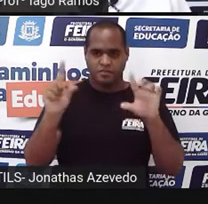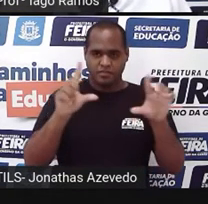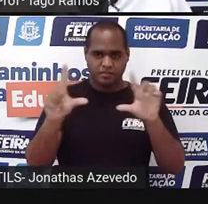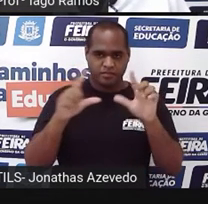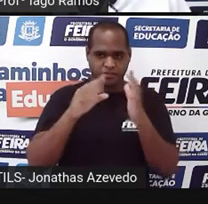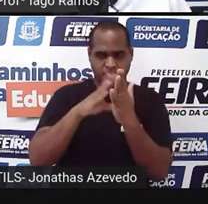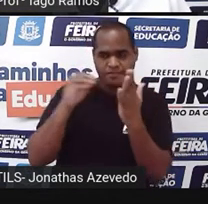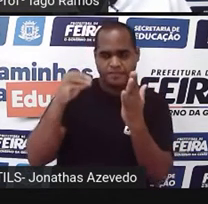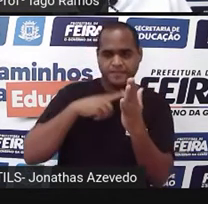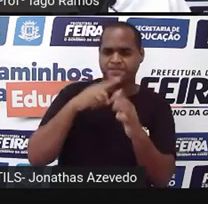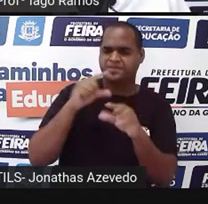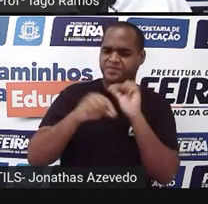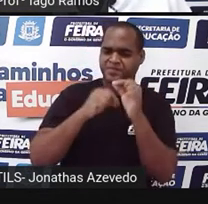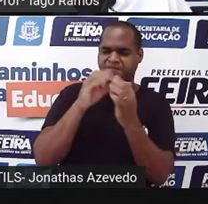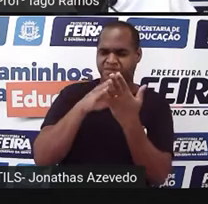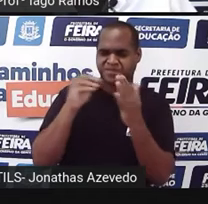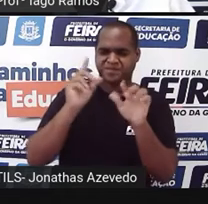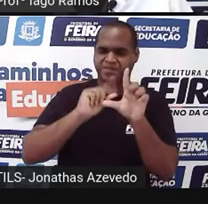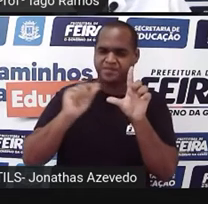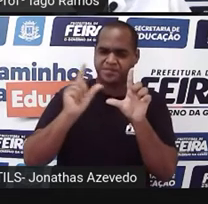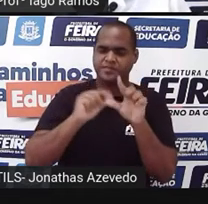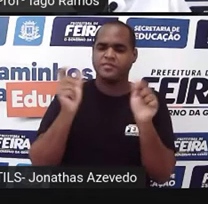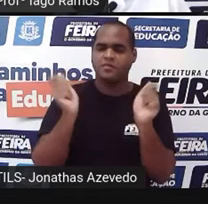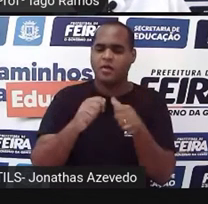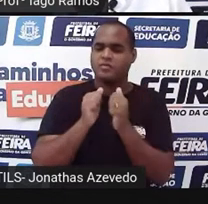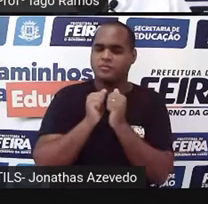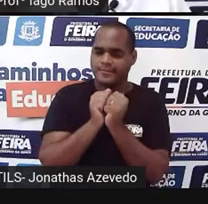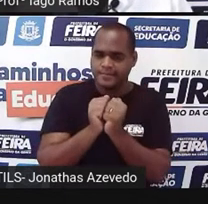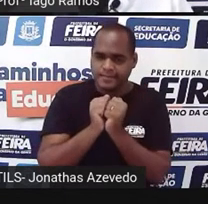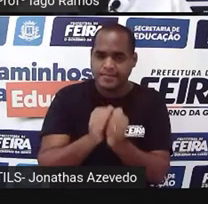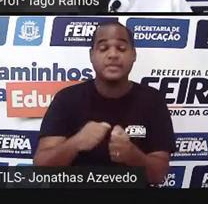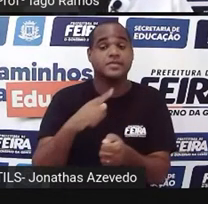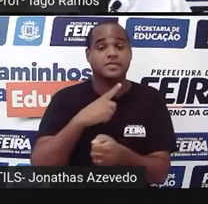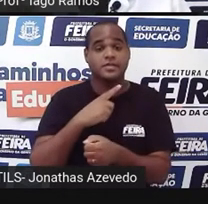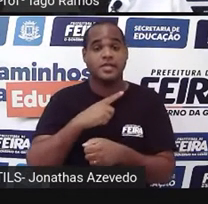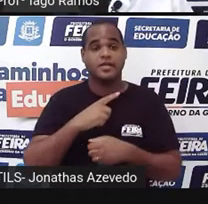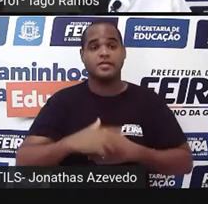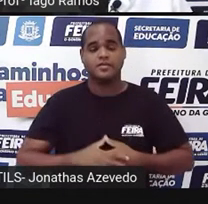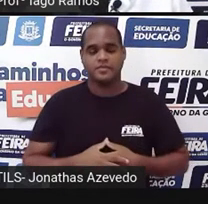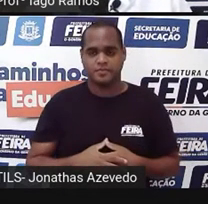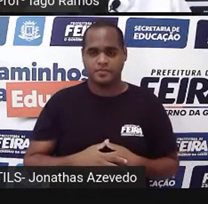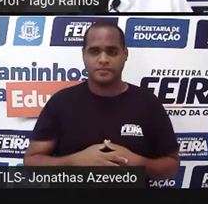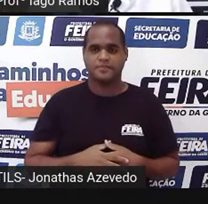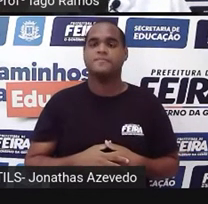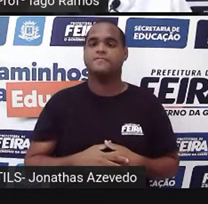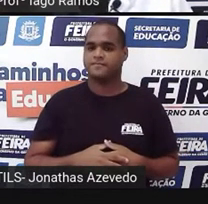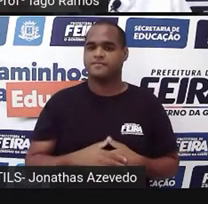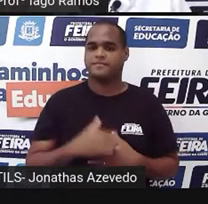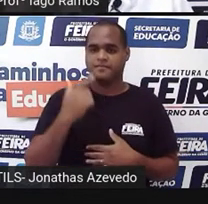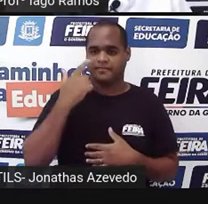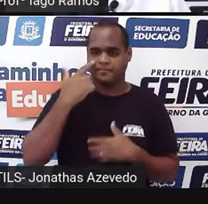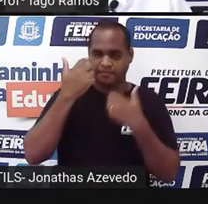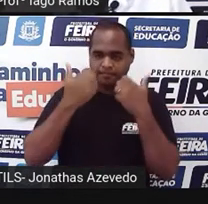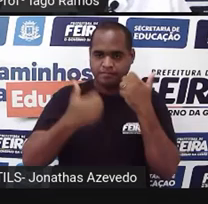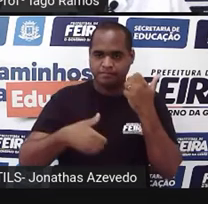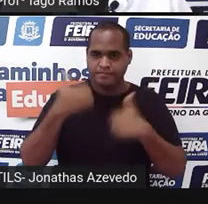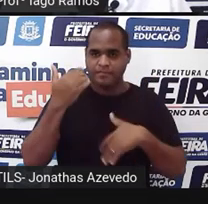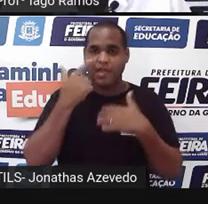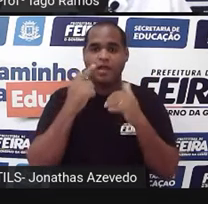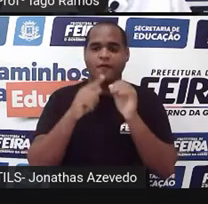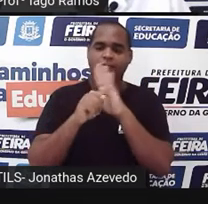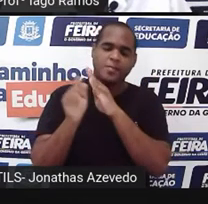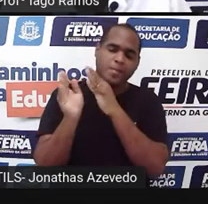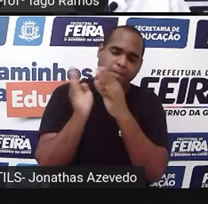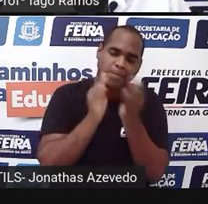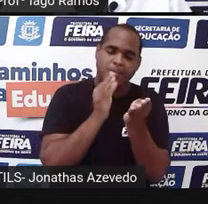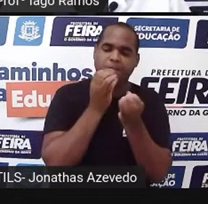lá pegar esse link isinha e acompanhar e essa esse vídeo é